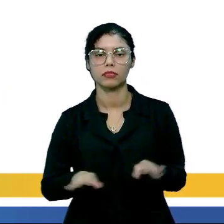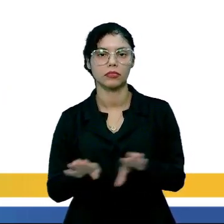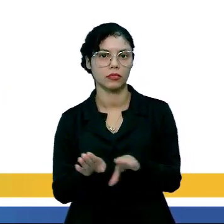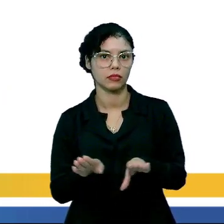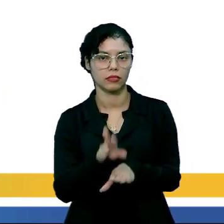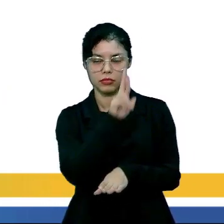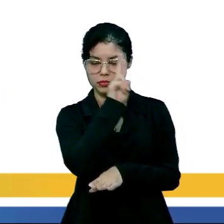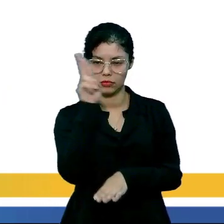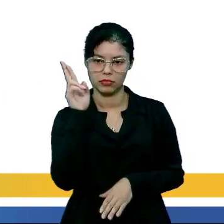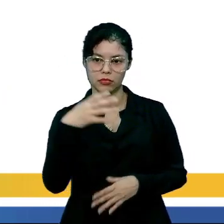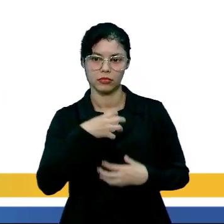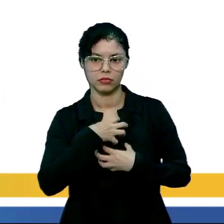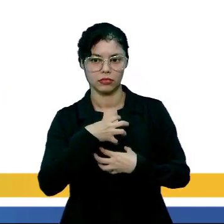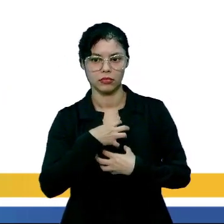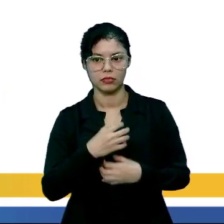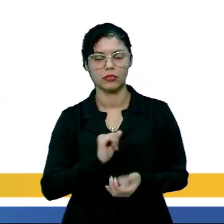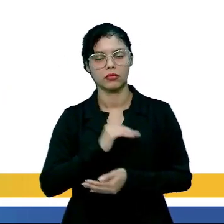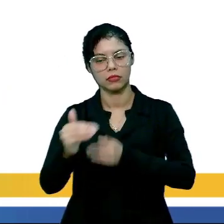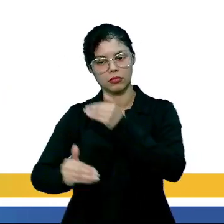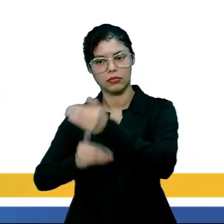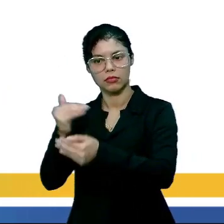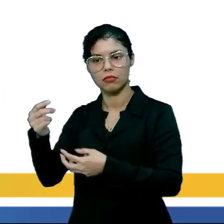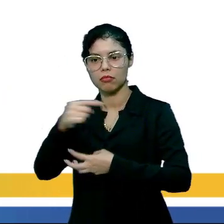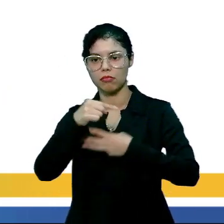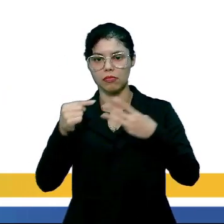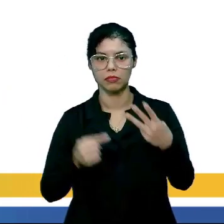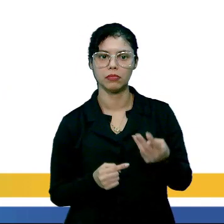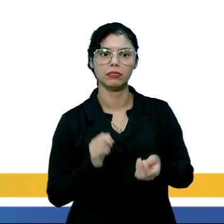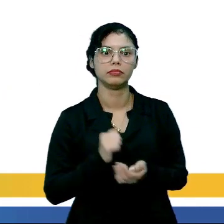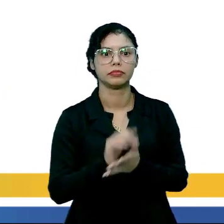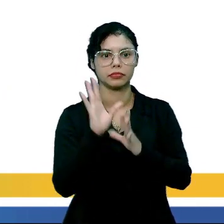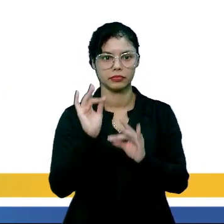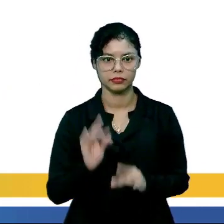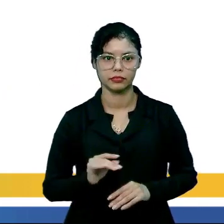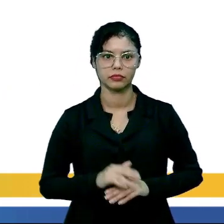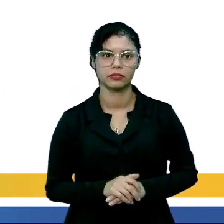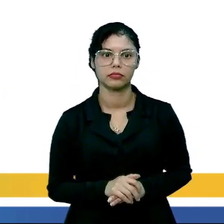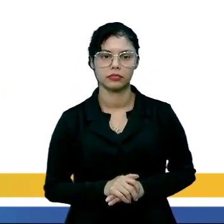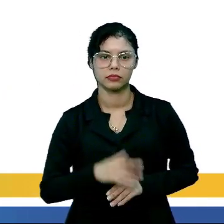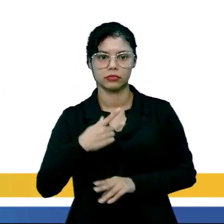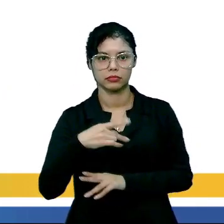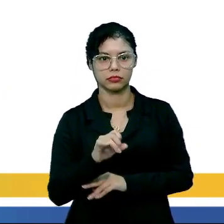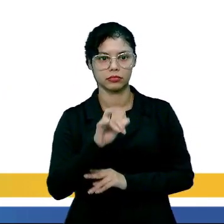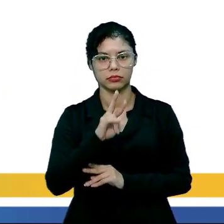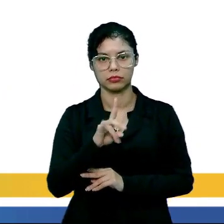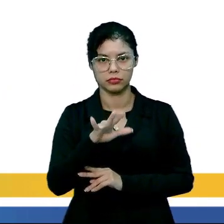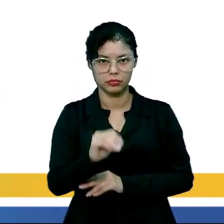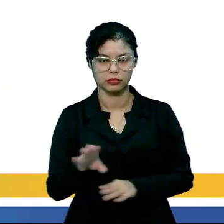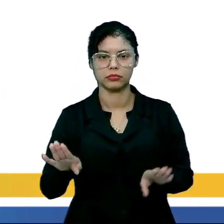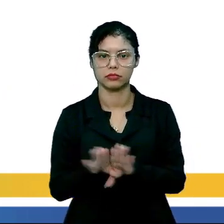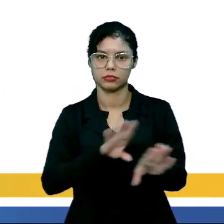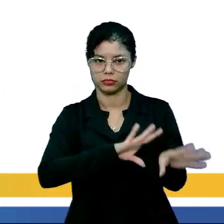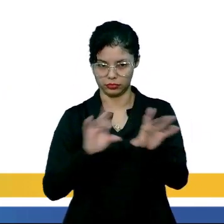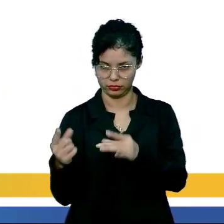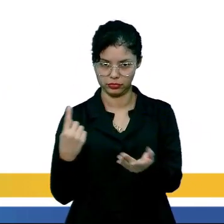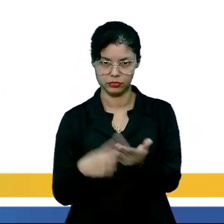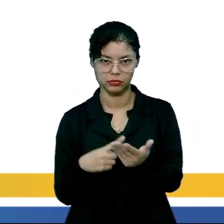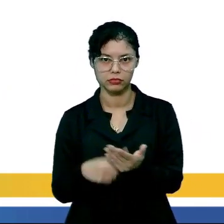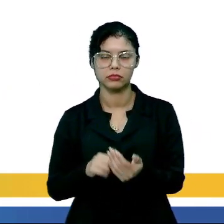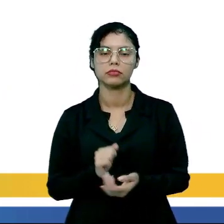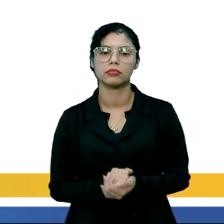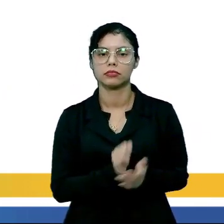histórico. Então, esse ser humano ele se molda a partir desses três aspectos. E o positivismo, que leva em consideração